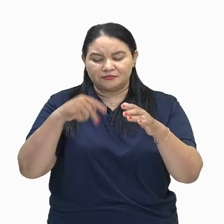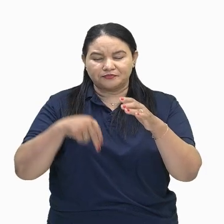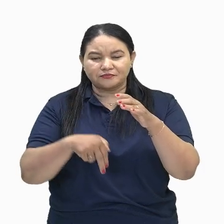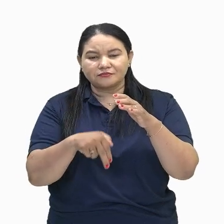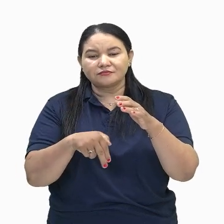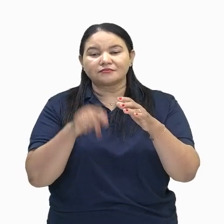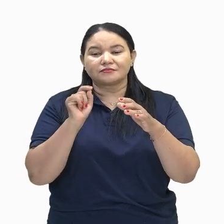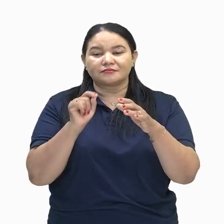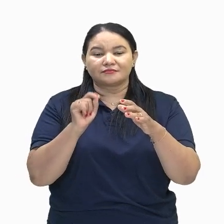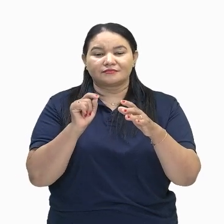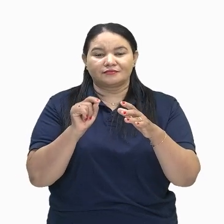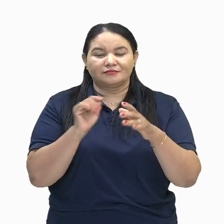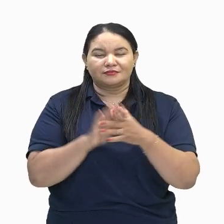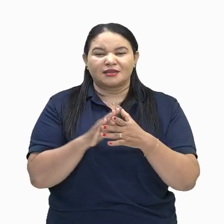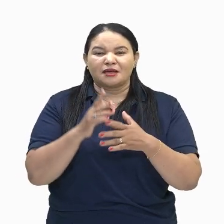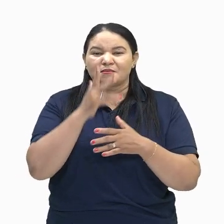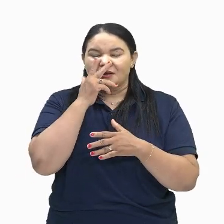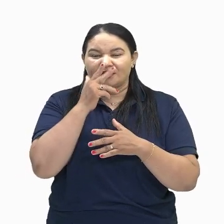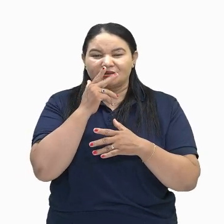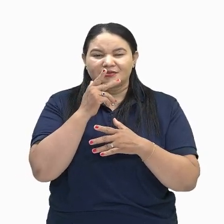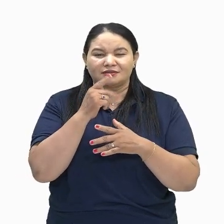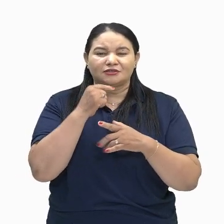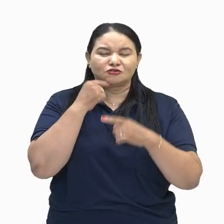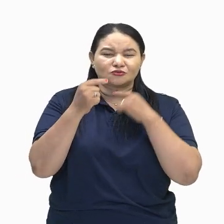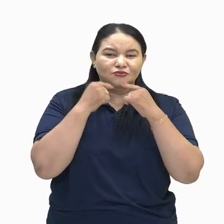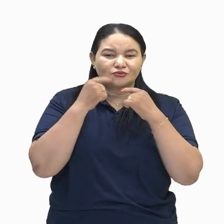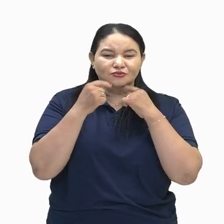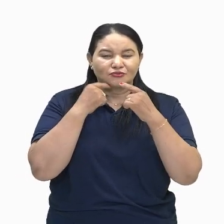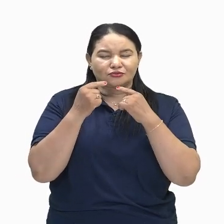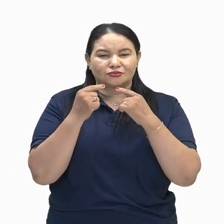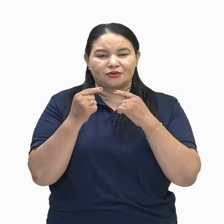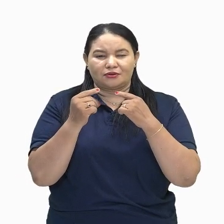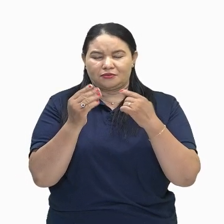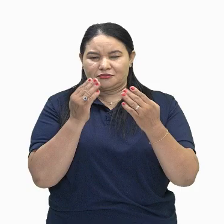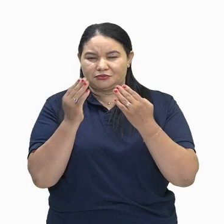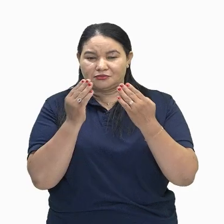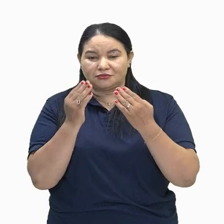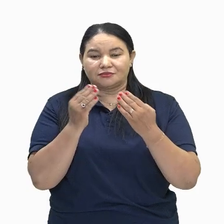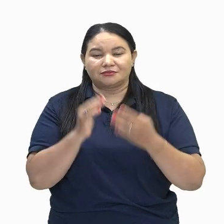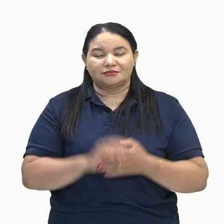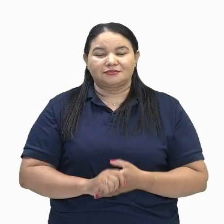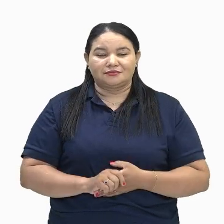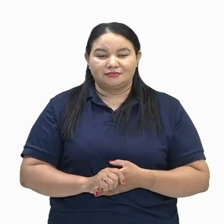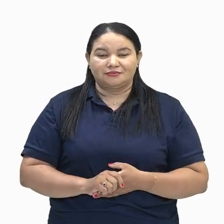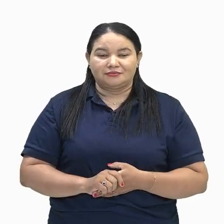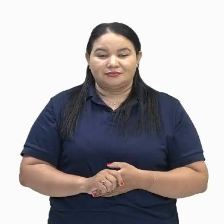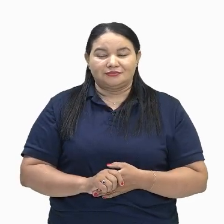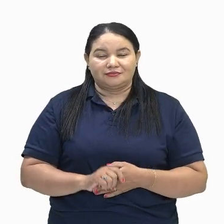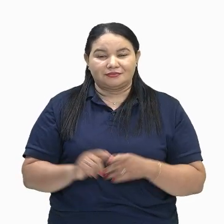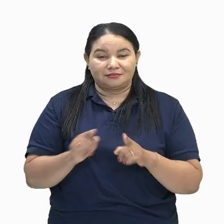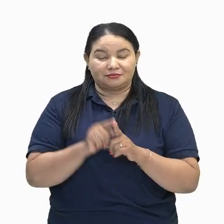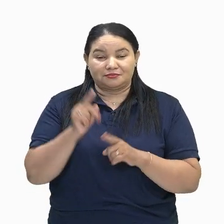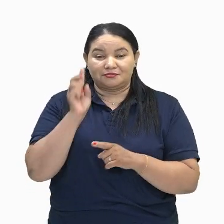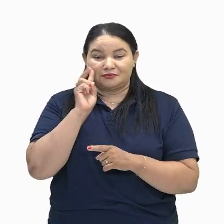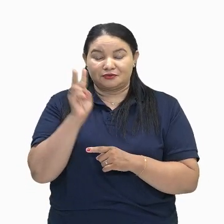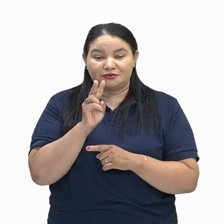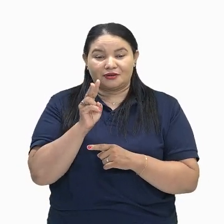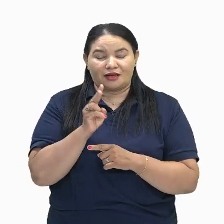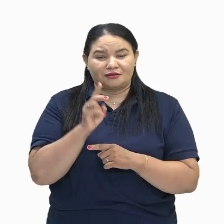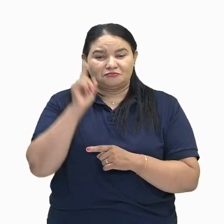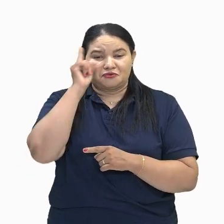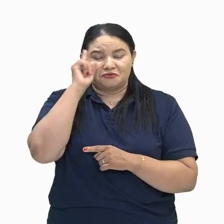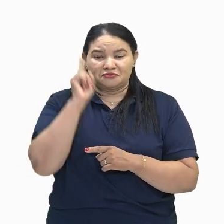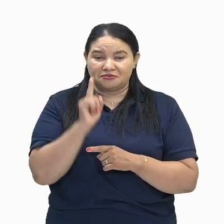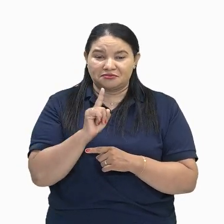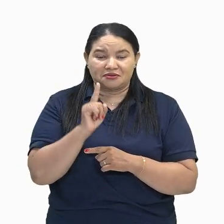significa ficar indeciso, não deixar transparecer interesse. Então, a pessoa ficou ali em dúvida, não sabe o que